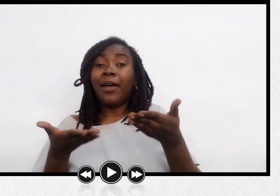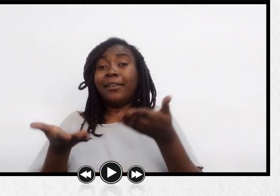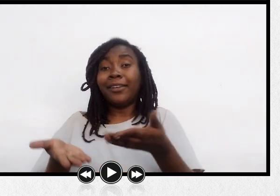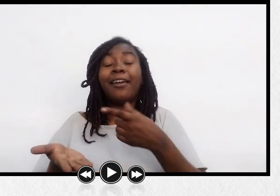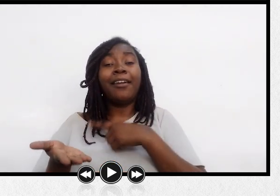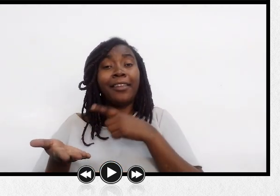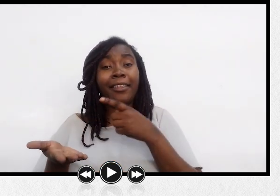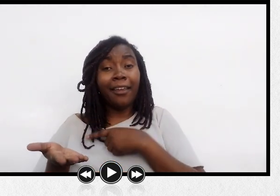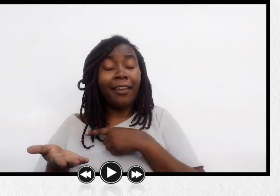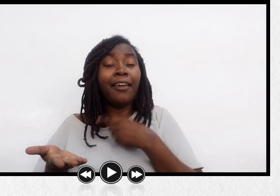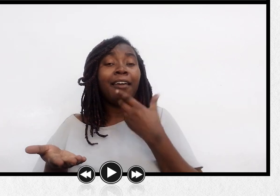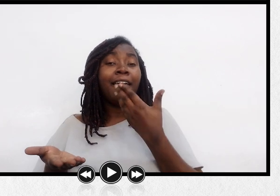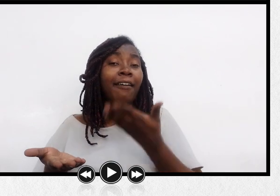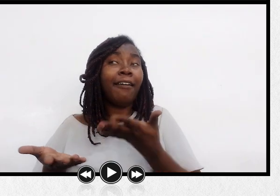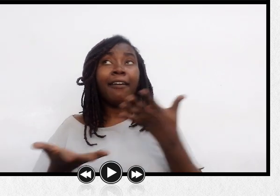está